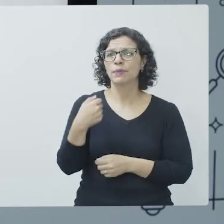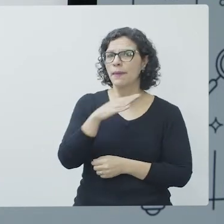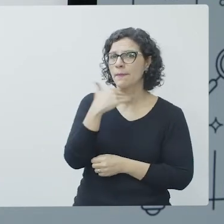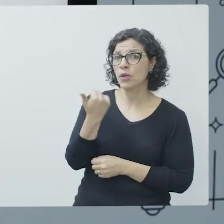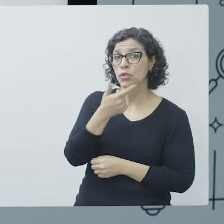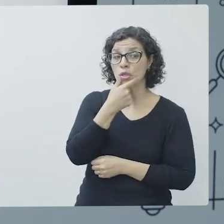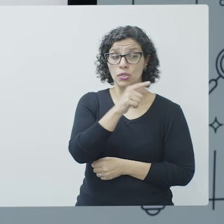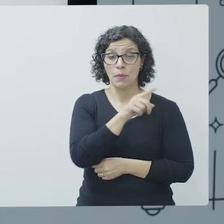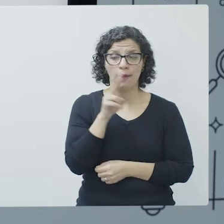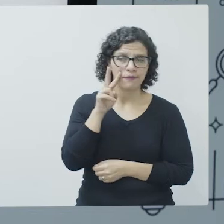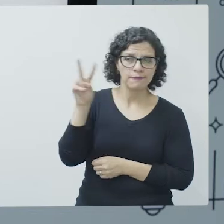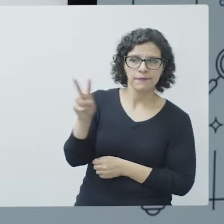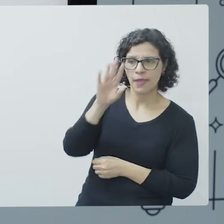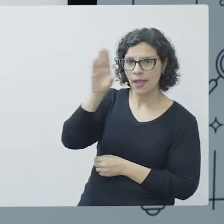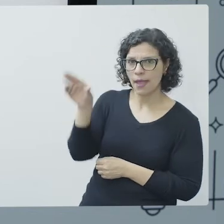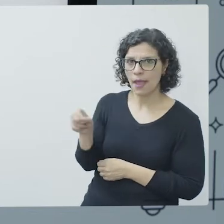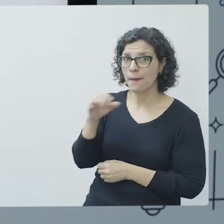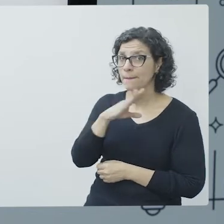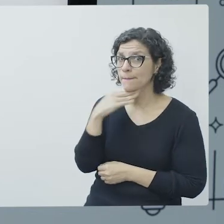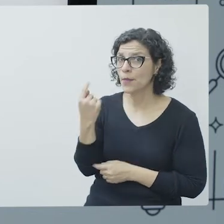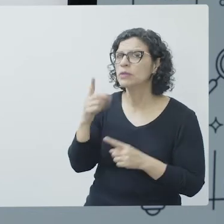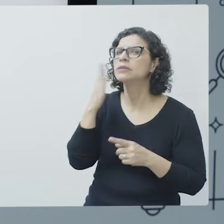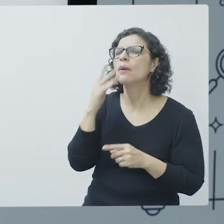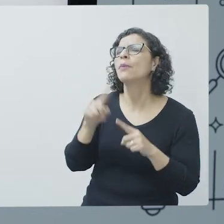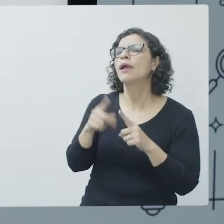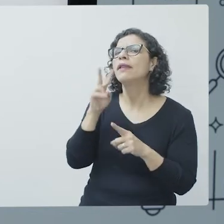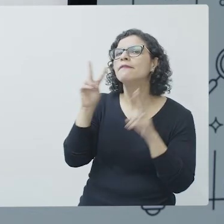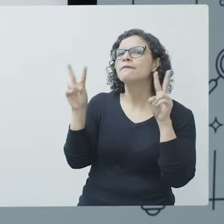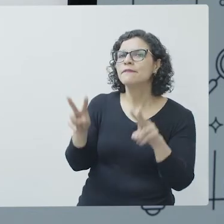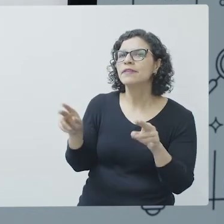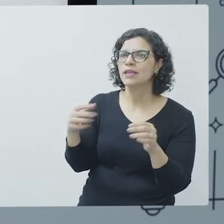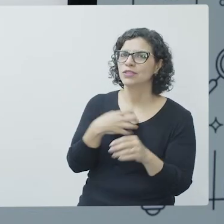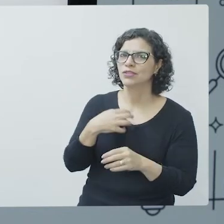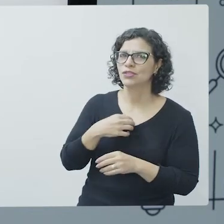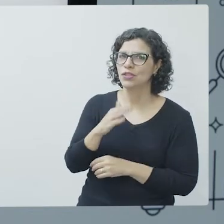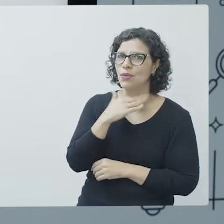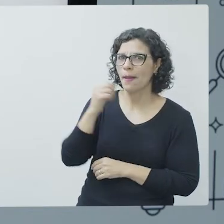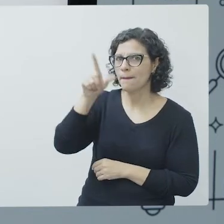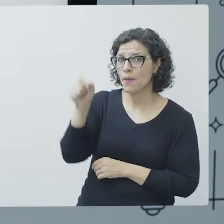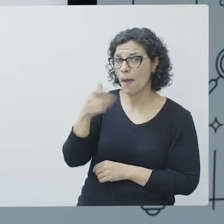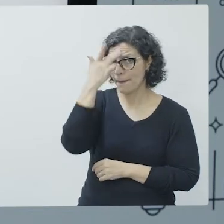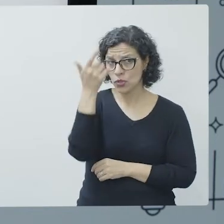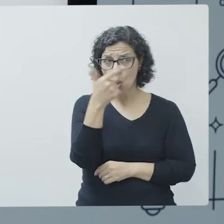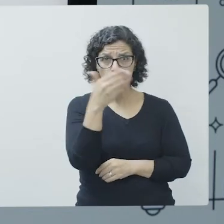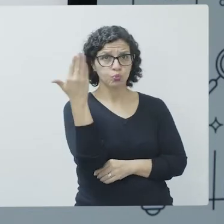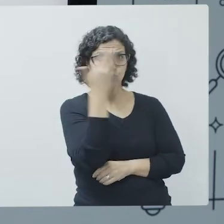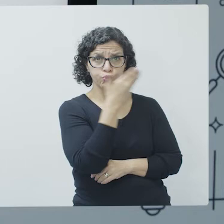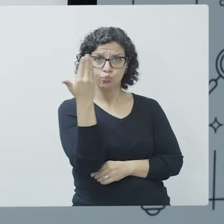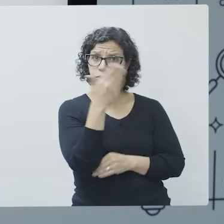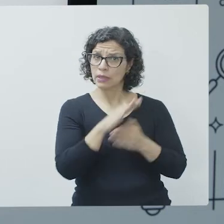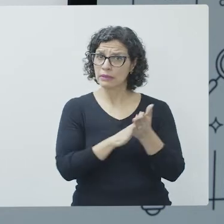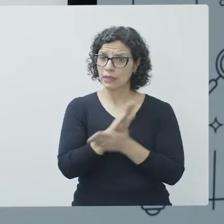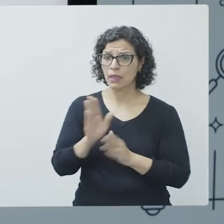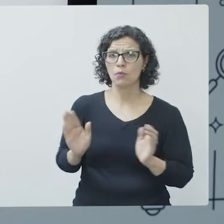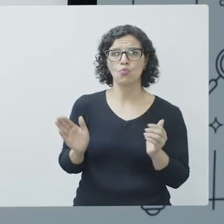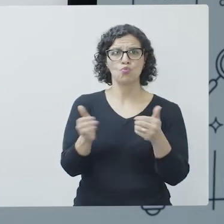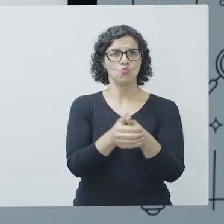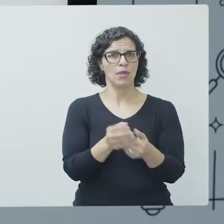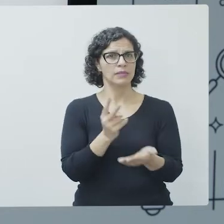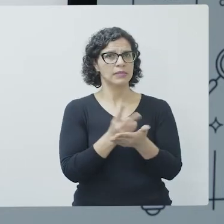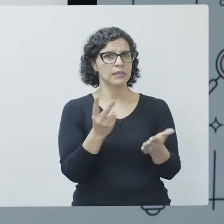que enxergava a morte. E agora a gente já sabe porque ele enxerga a morte e os outros não, porque para os outros ela vai